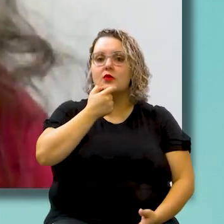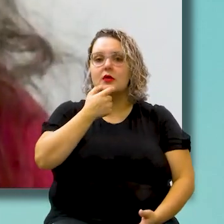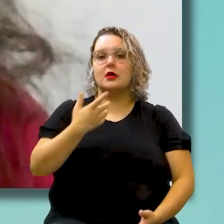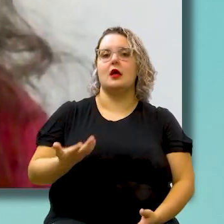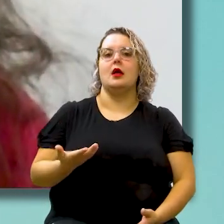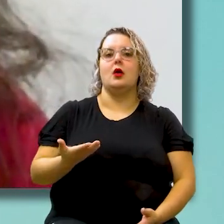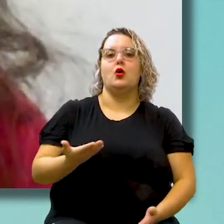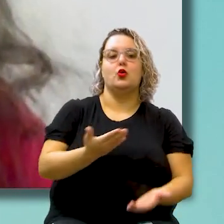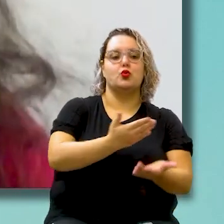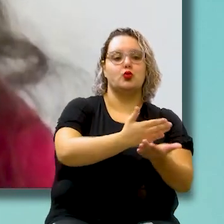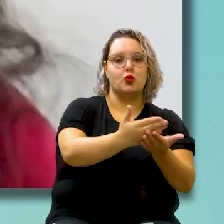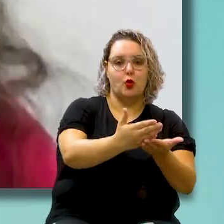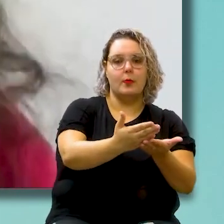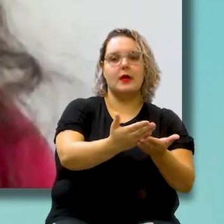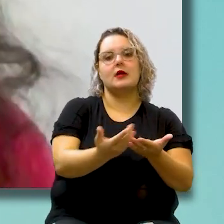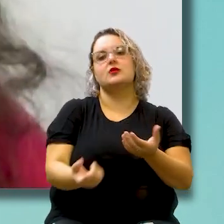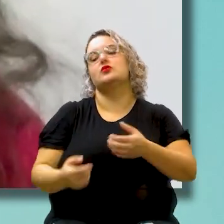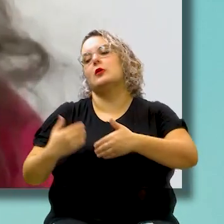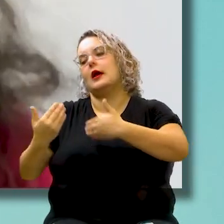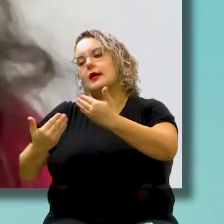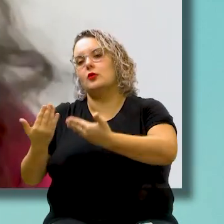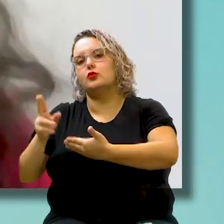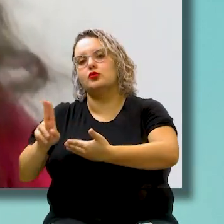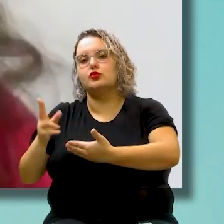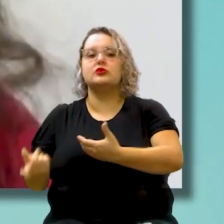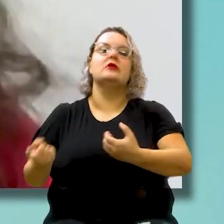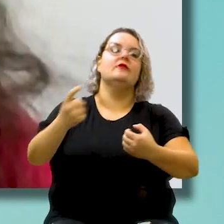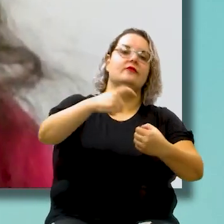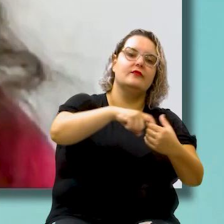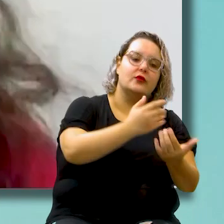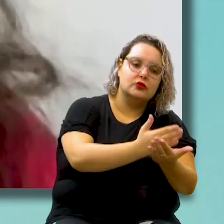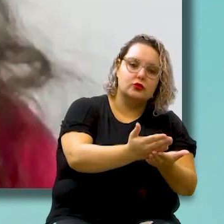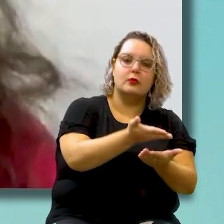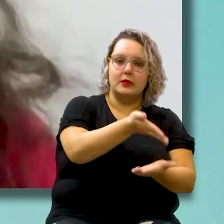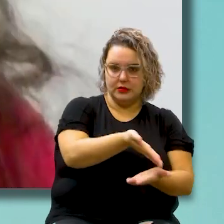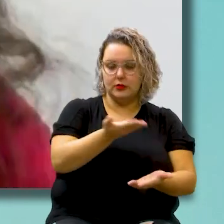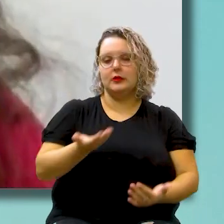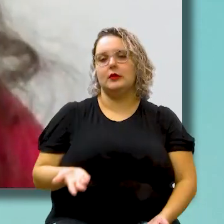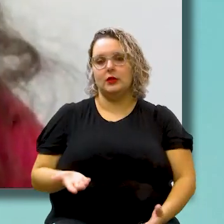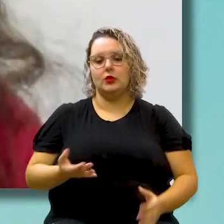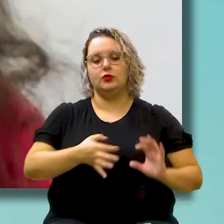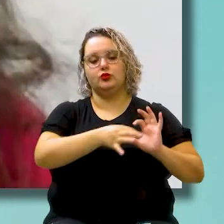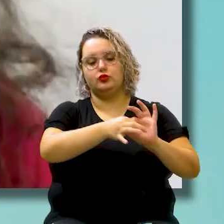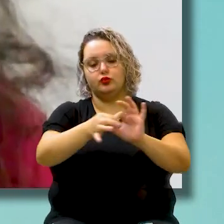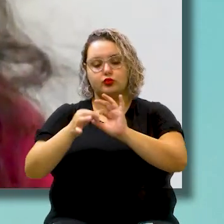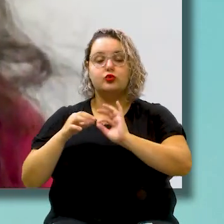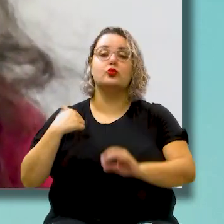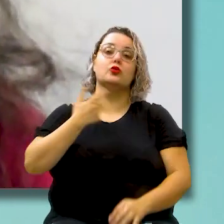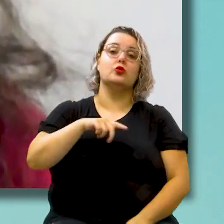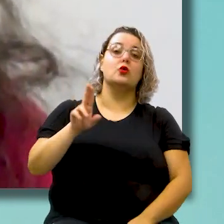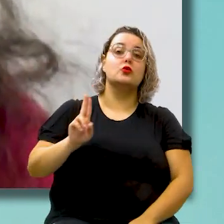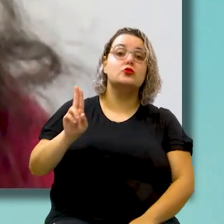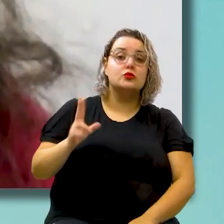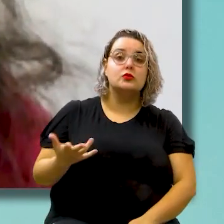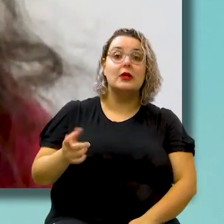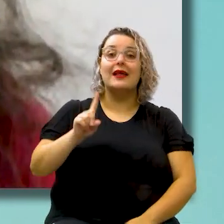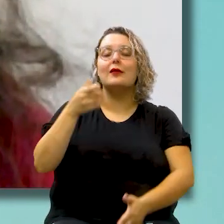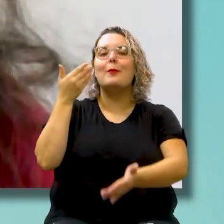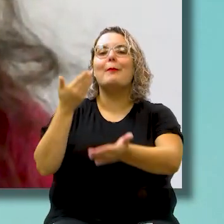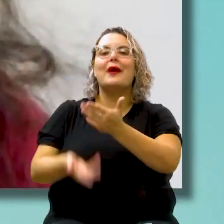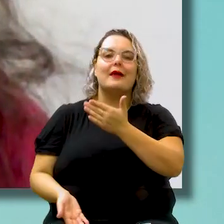berço ao berço, você fazer tudo voltar continuamente circulando, né, no nosso uso,